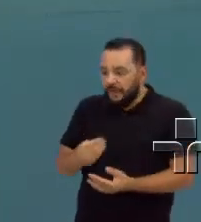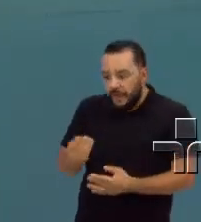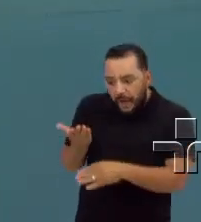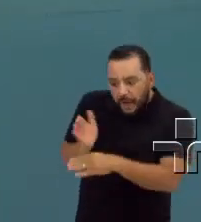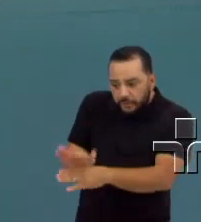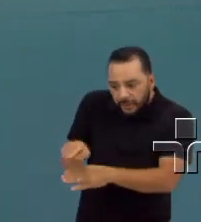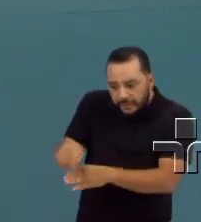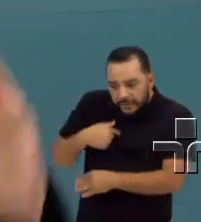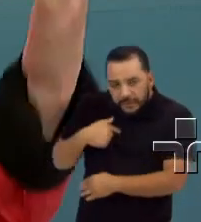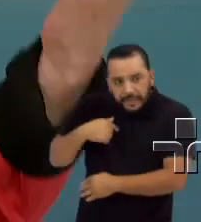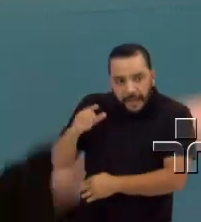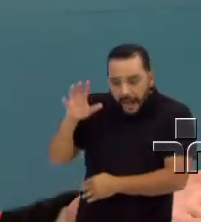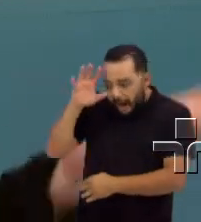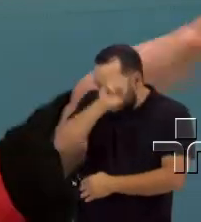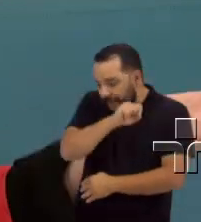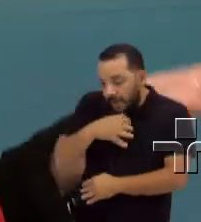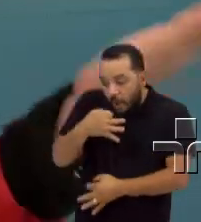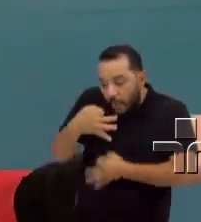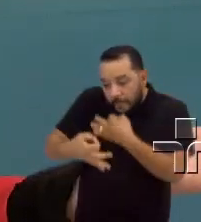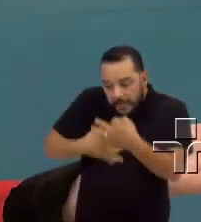crítico? Né? Fala, olha,